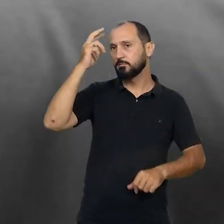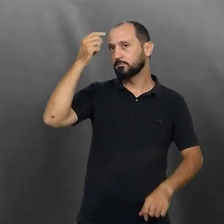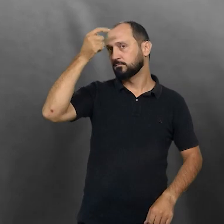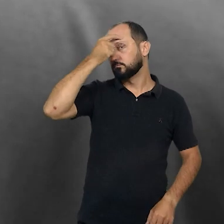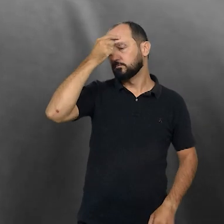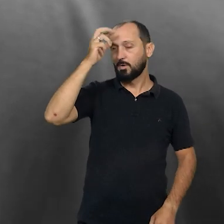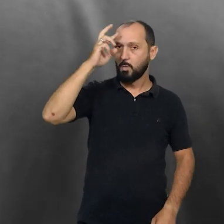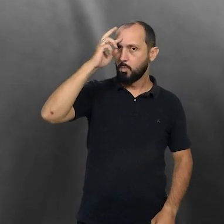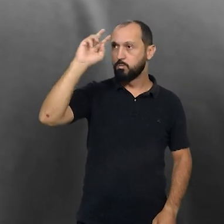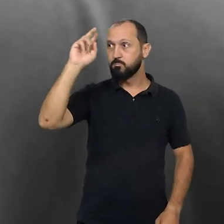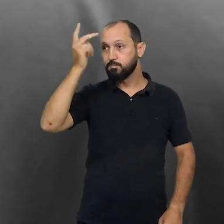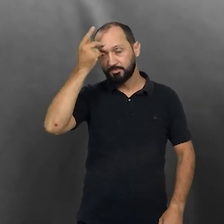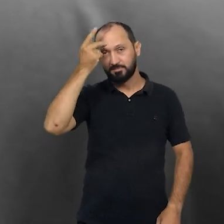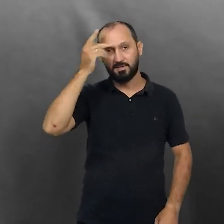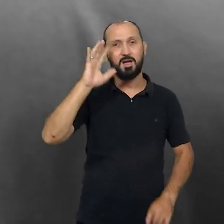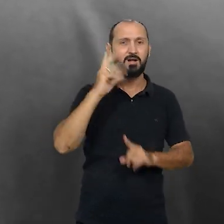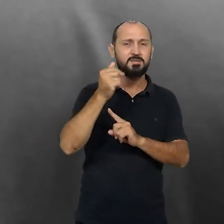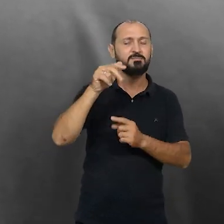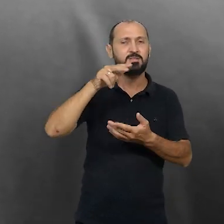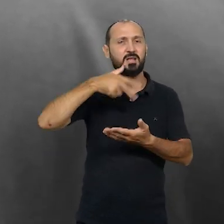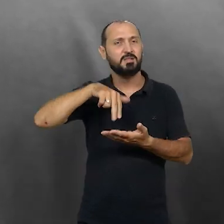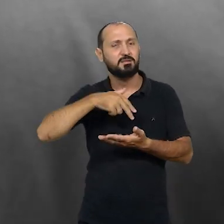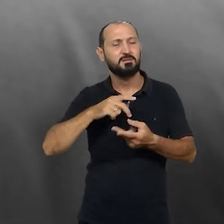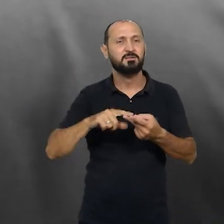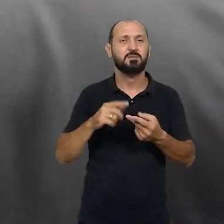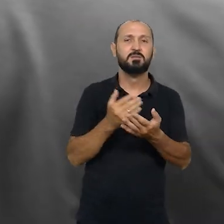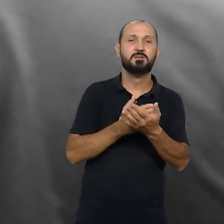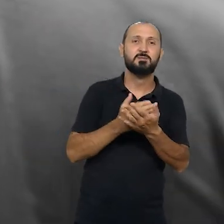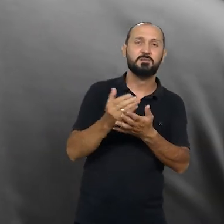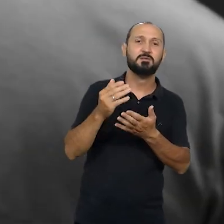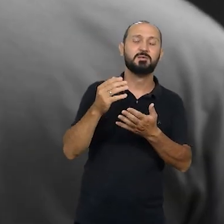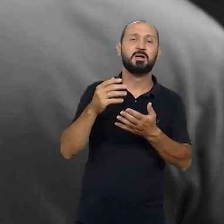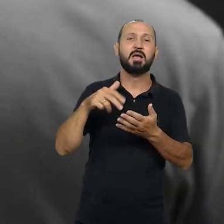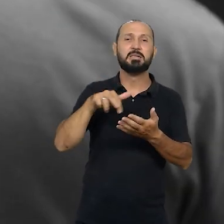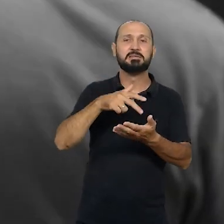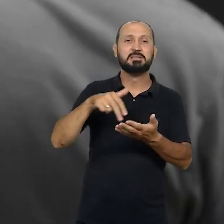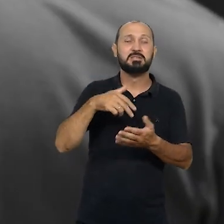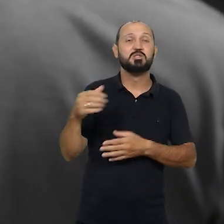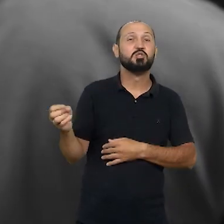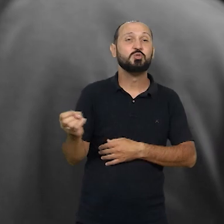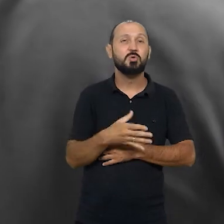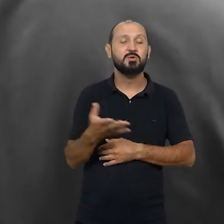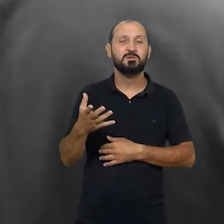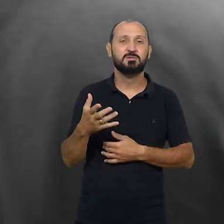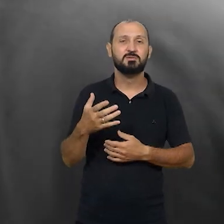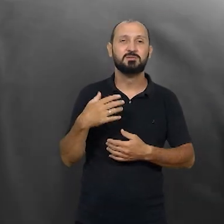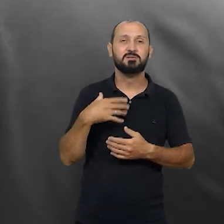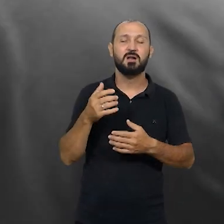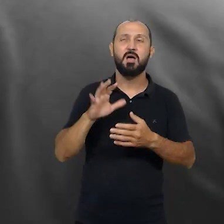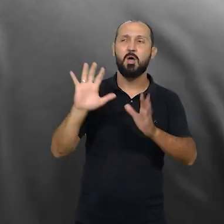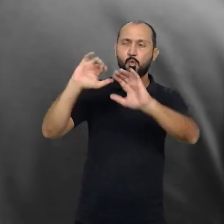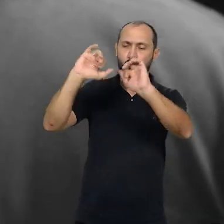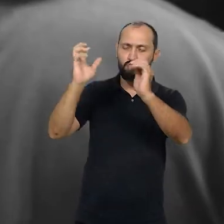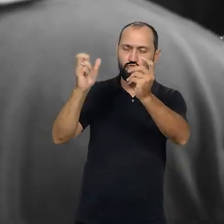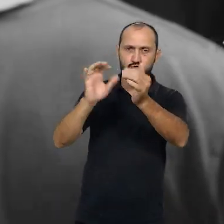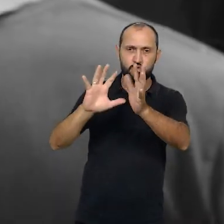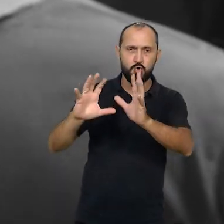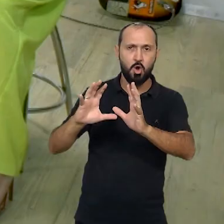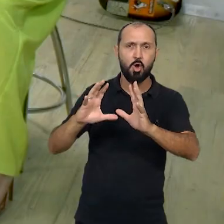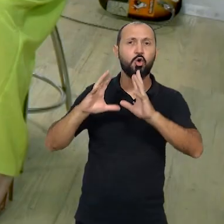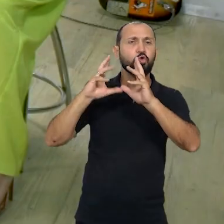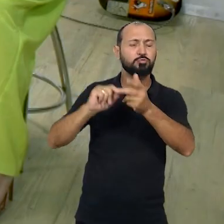muitos res aí, né? Depois da pandemia, inclusive. Sim, com certeza. Nossa, eu acho que principalmente para quem era do ramo